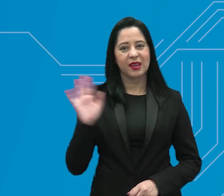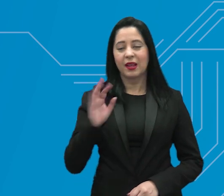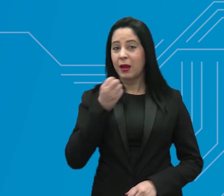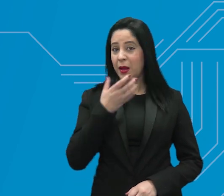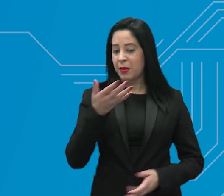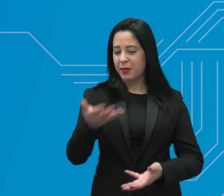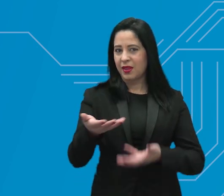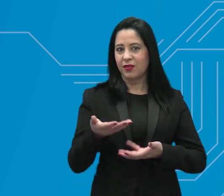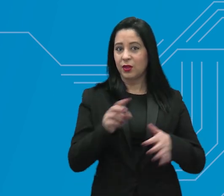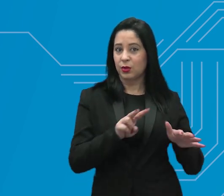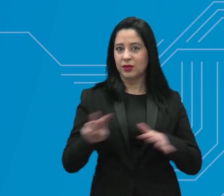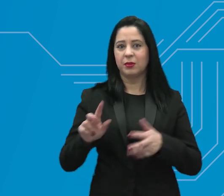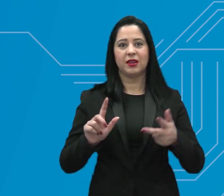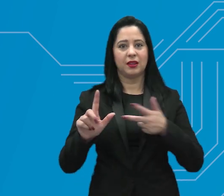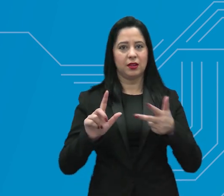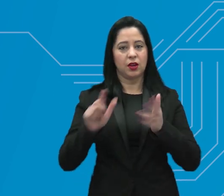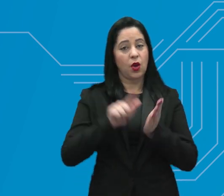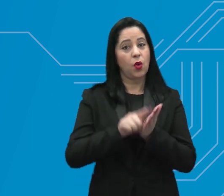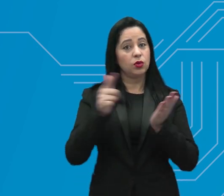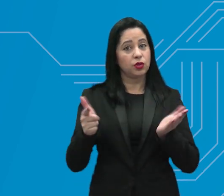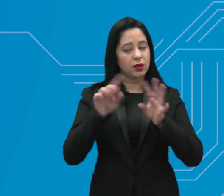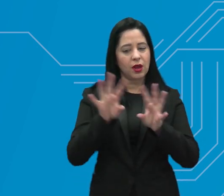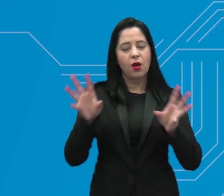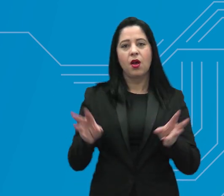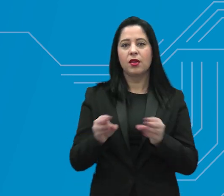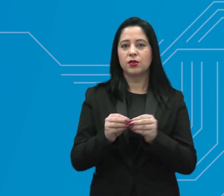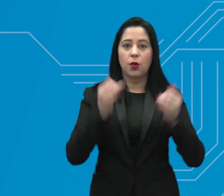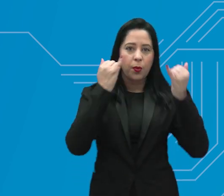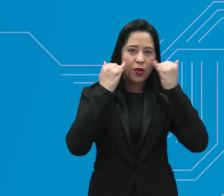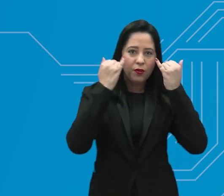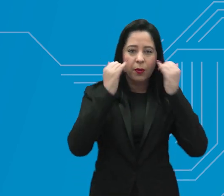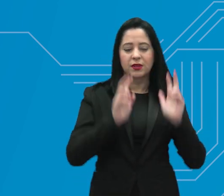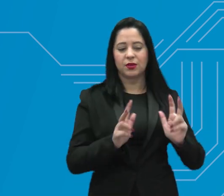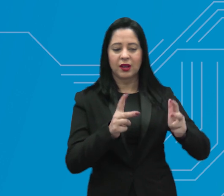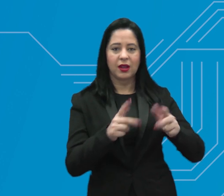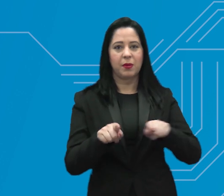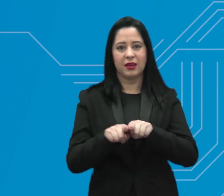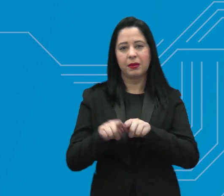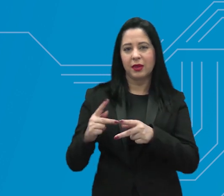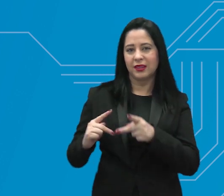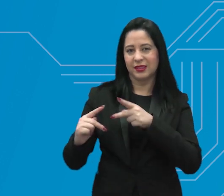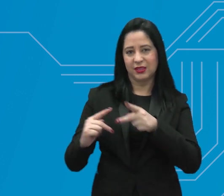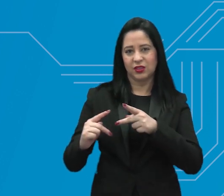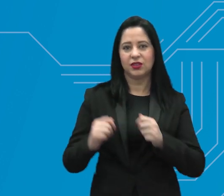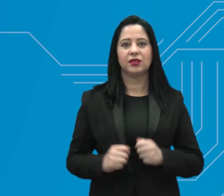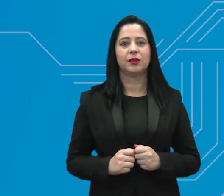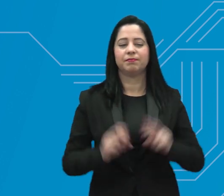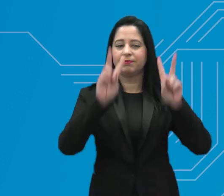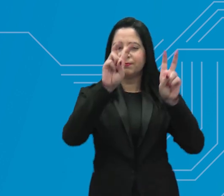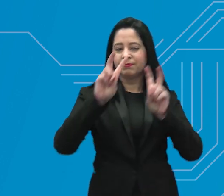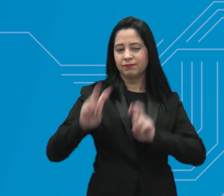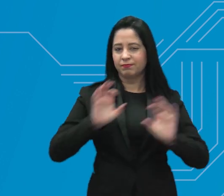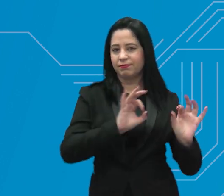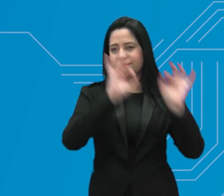Olá, seja bem-vindo ao Semana Legislativa, o seu jornal com as principais notícias da Câmara Municipal e de São José dos Campos.